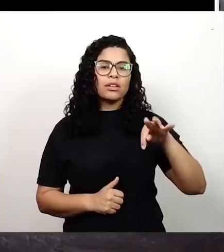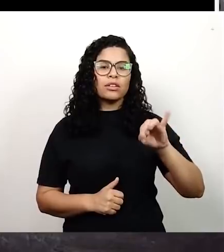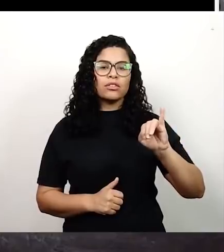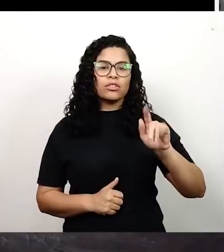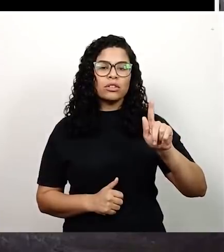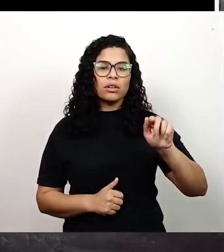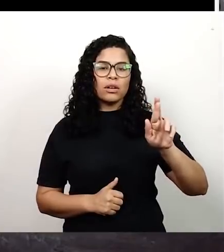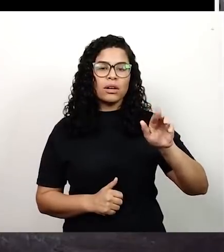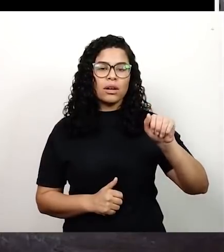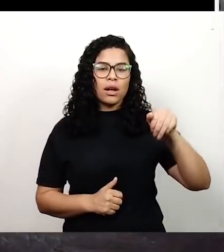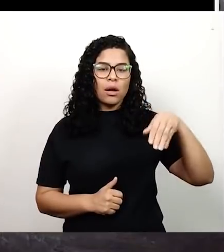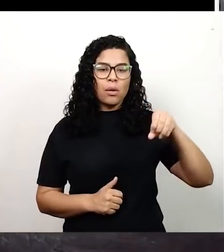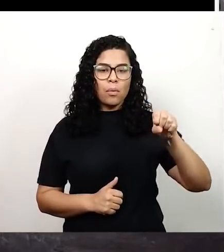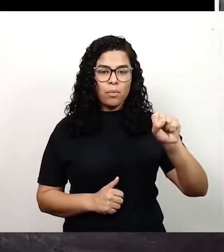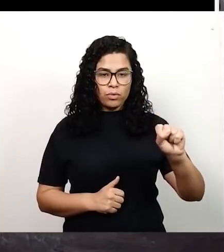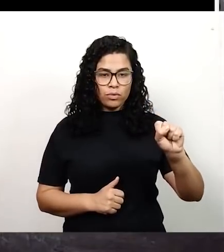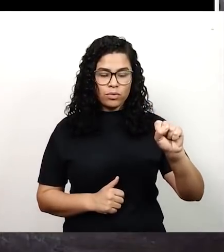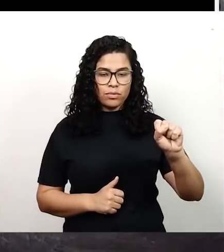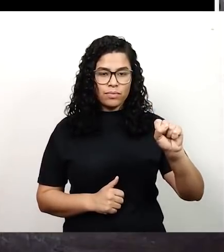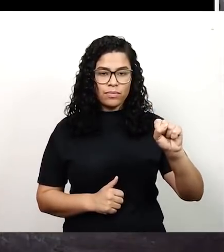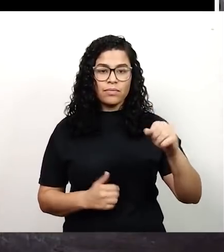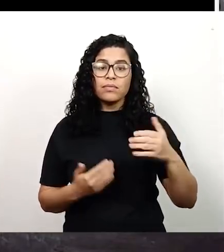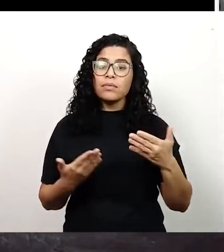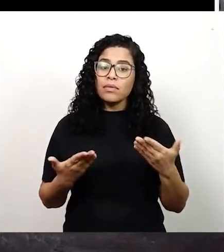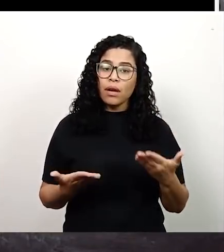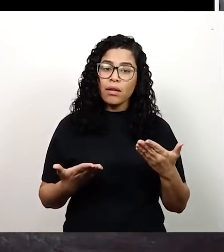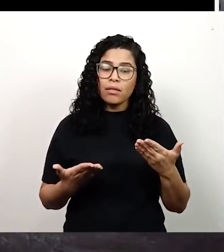graus eram referidos como grau centígrado.